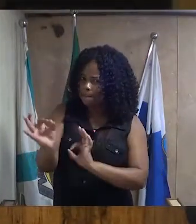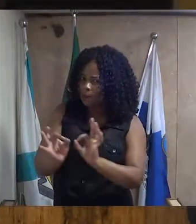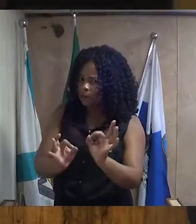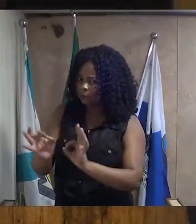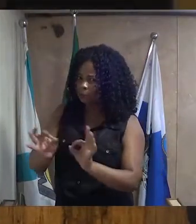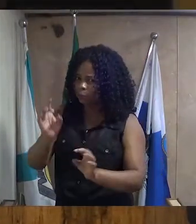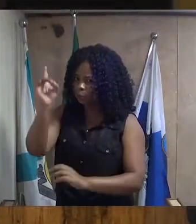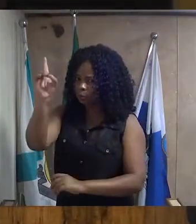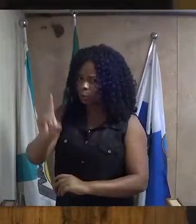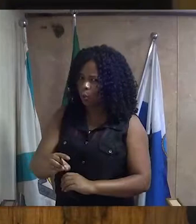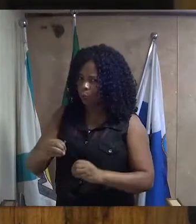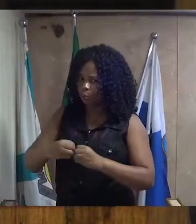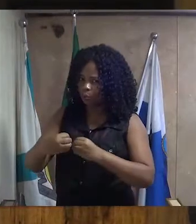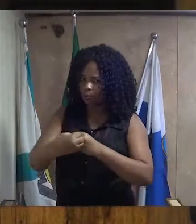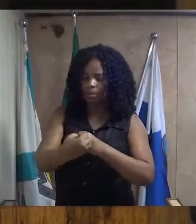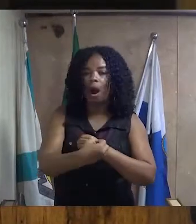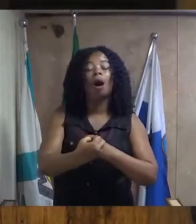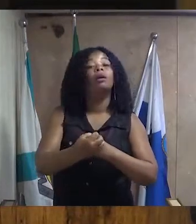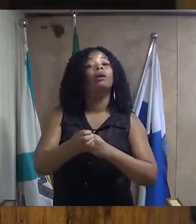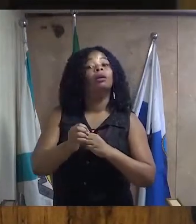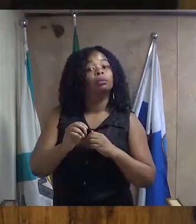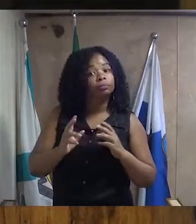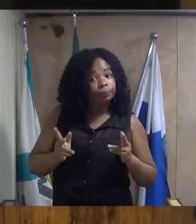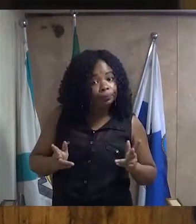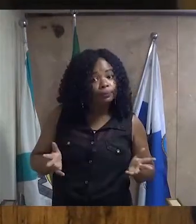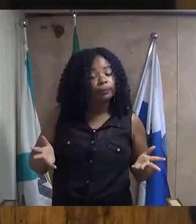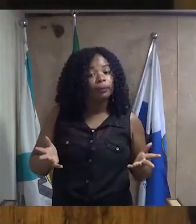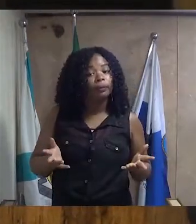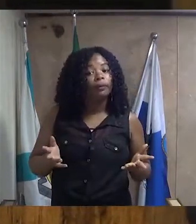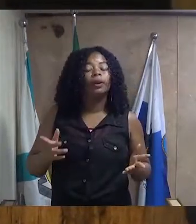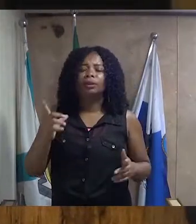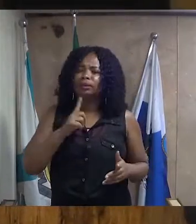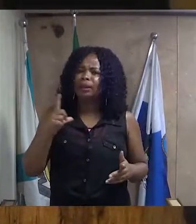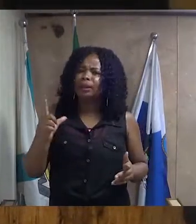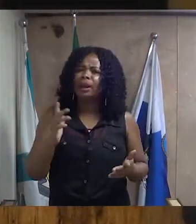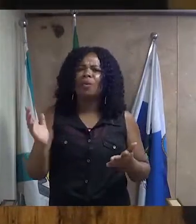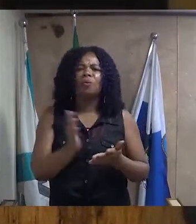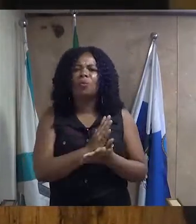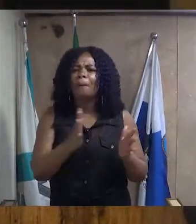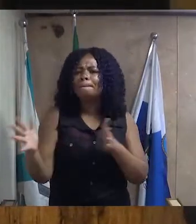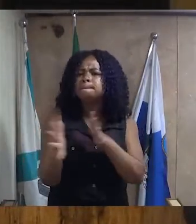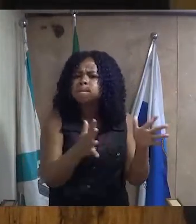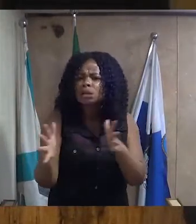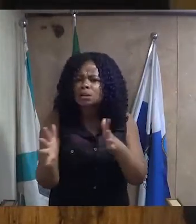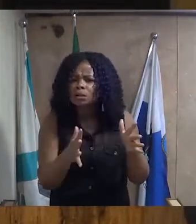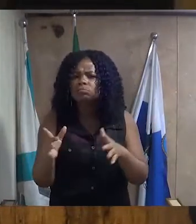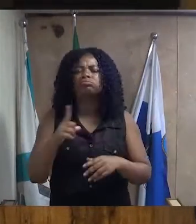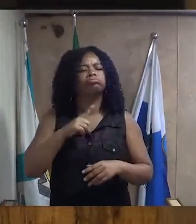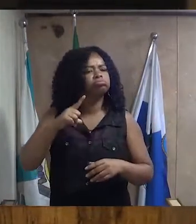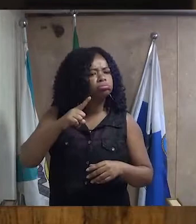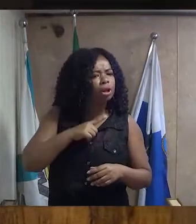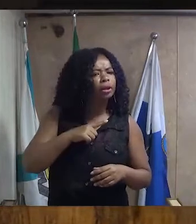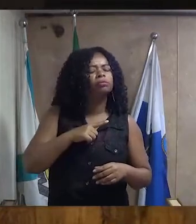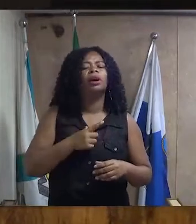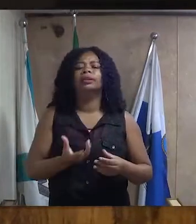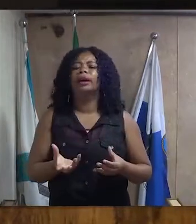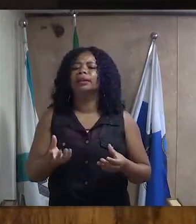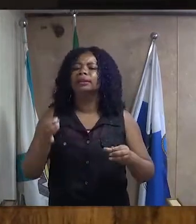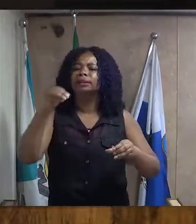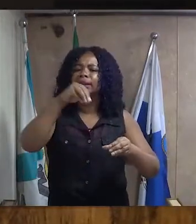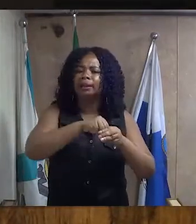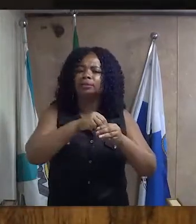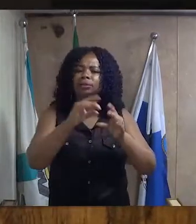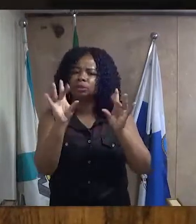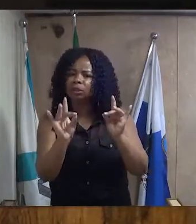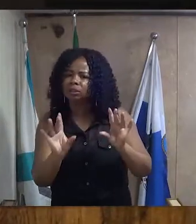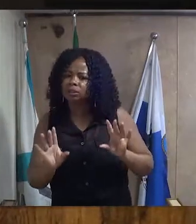municipal. Tá? O plano diretor municipal tem algumas fases aí. E ele engloba diversos setores de atividade da